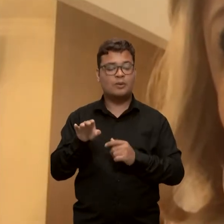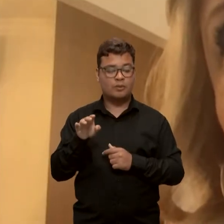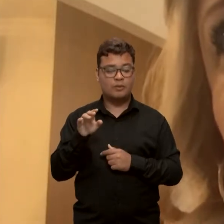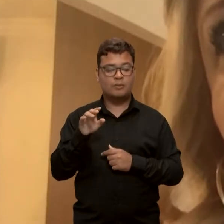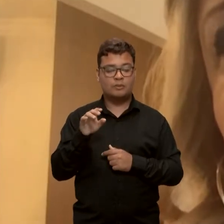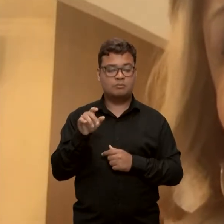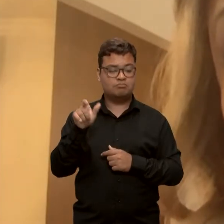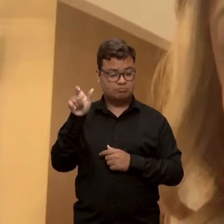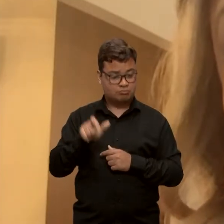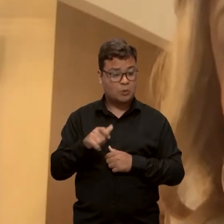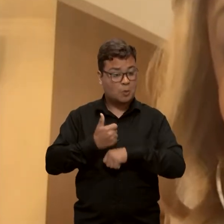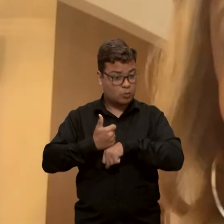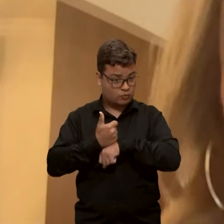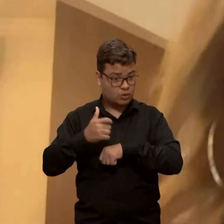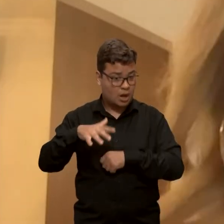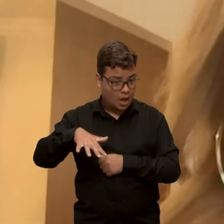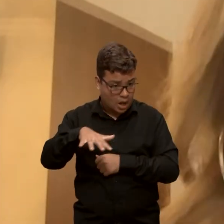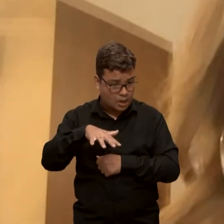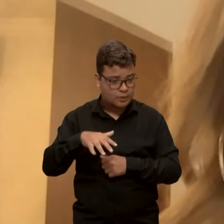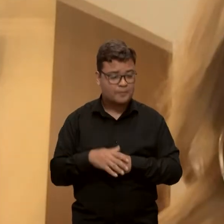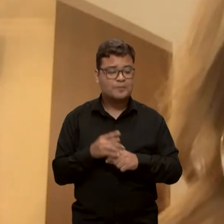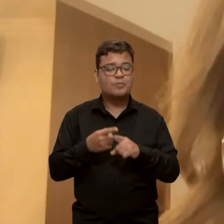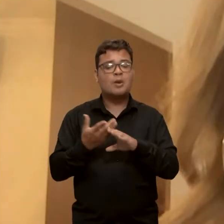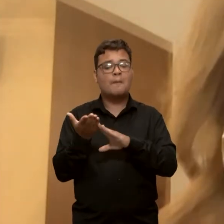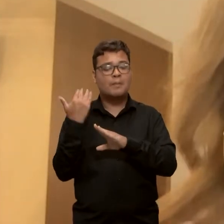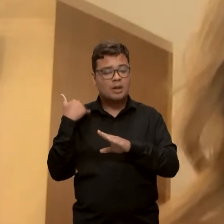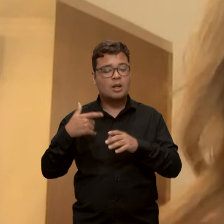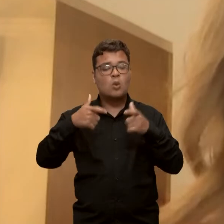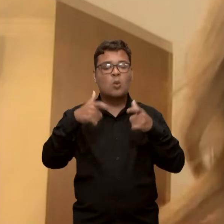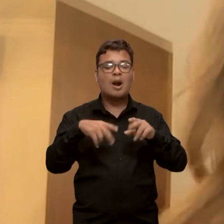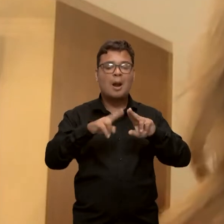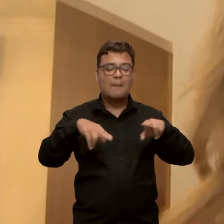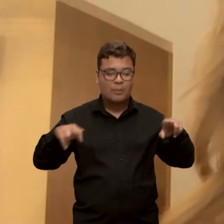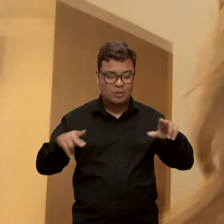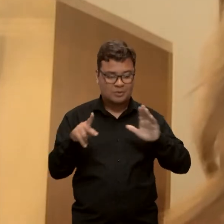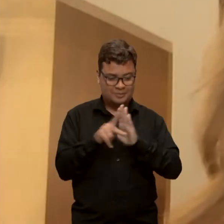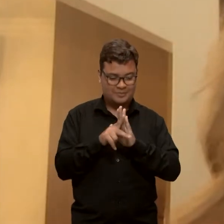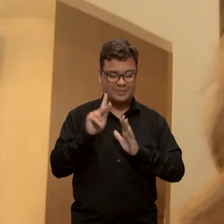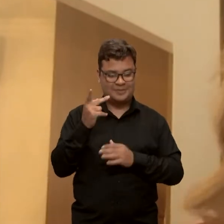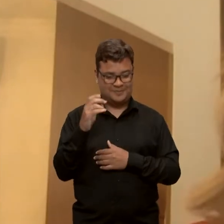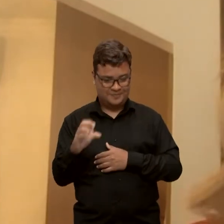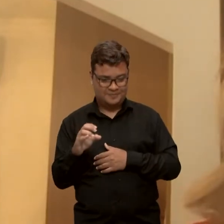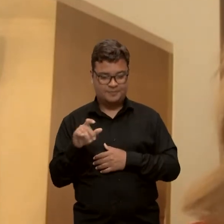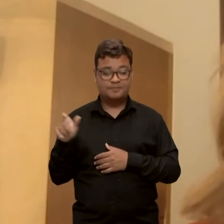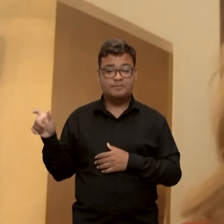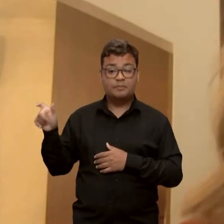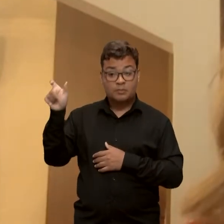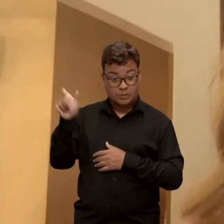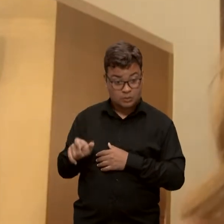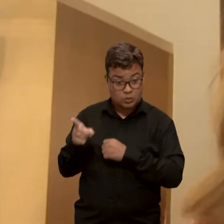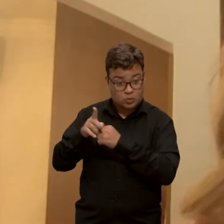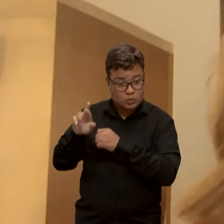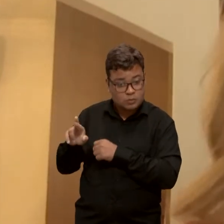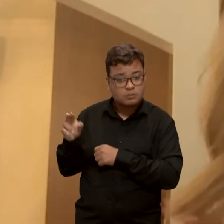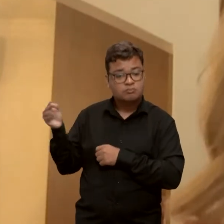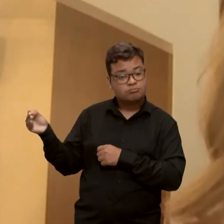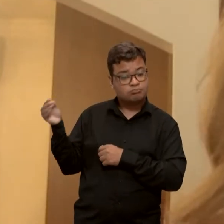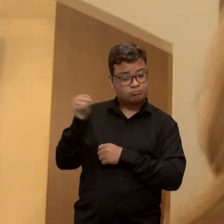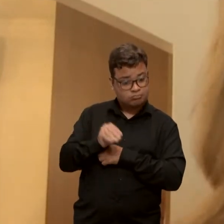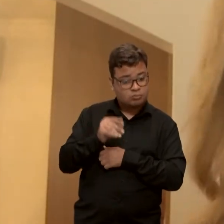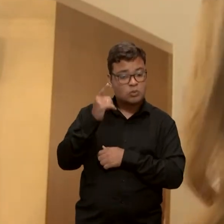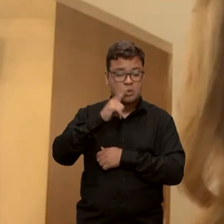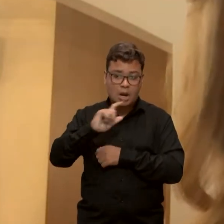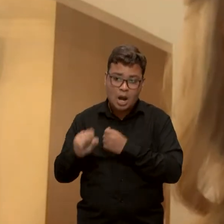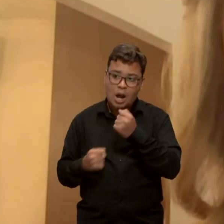ficava num atendimento, era no ambulatório do Hospital das Clínicas, e o Dr. Marcos chegou e revolucionou